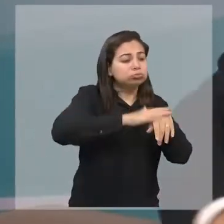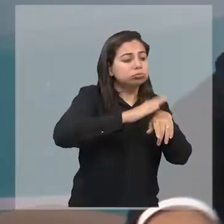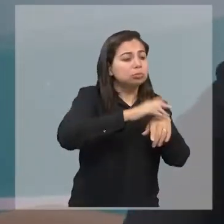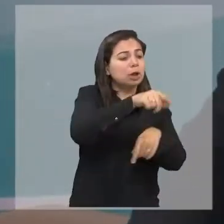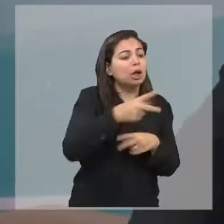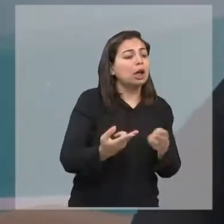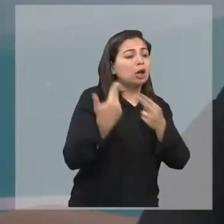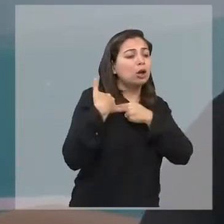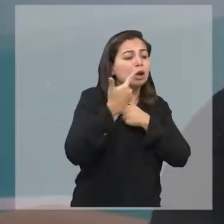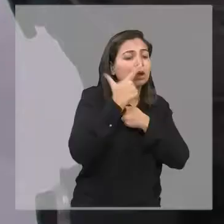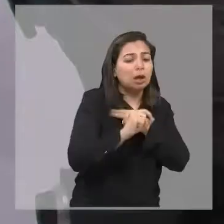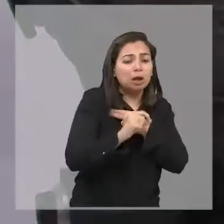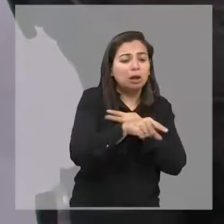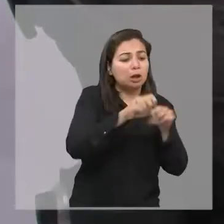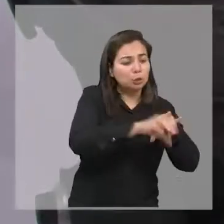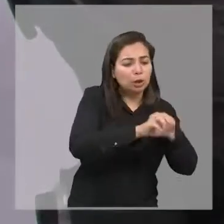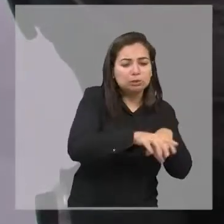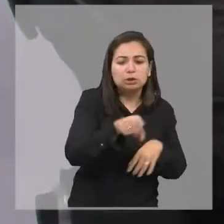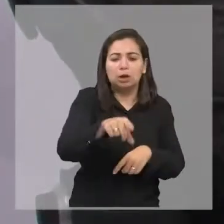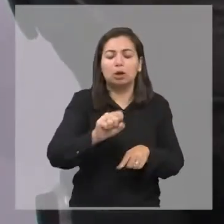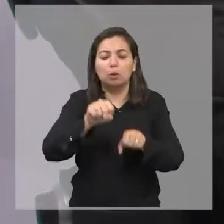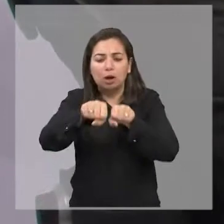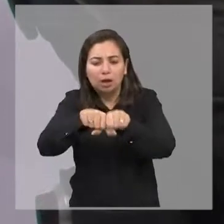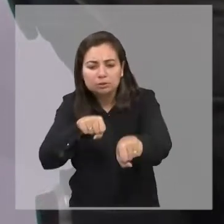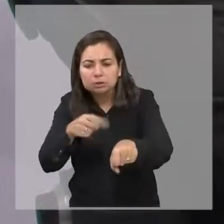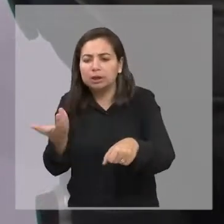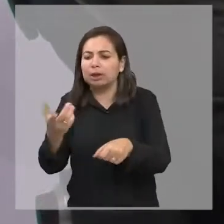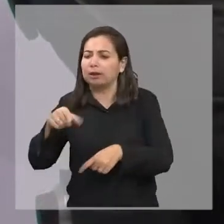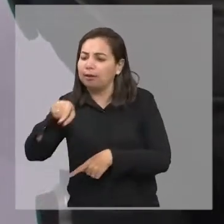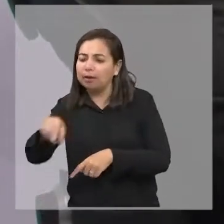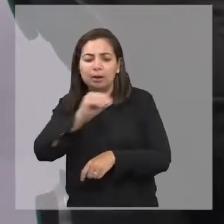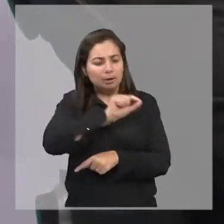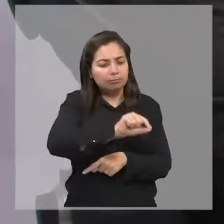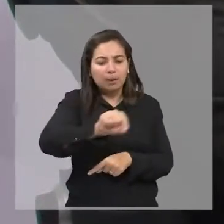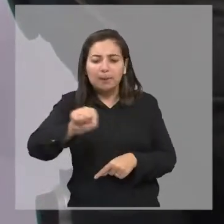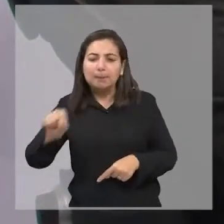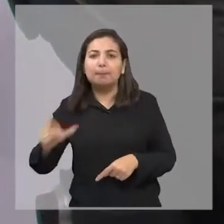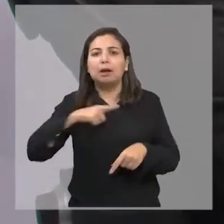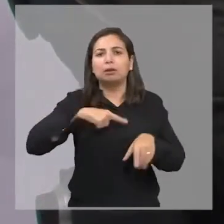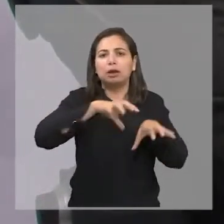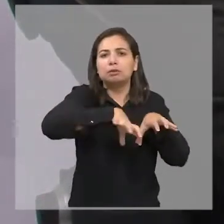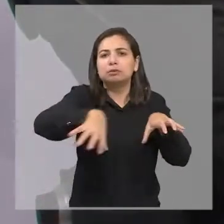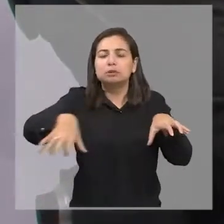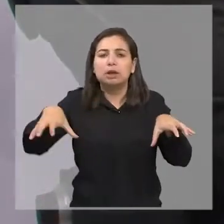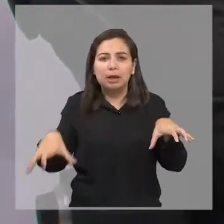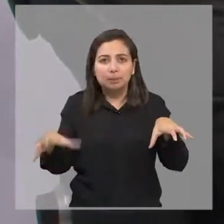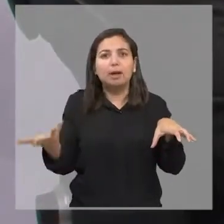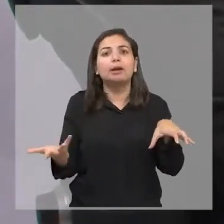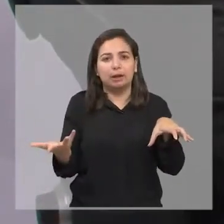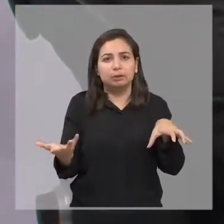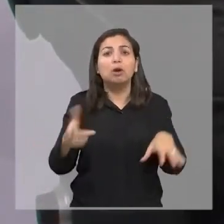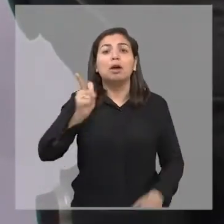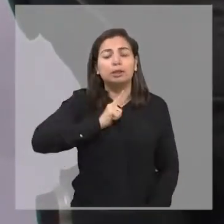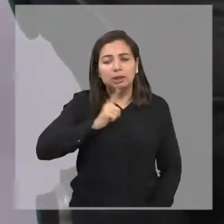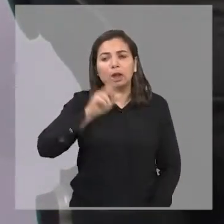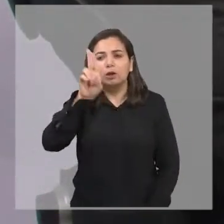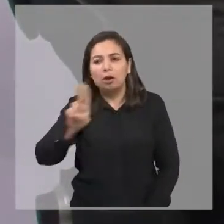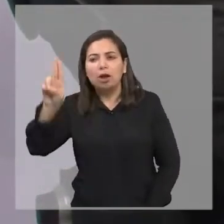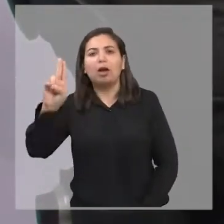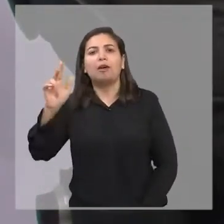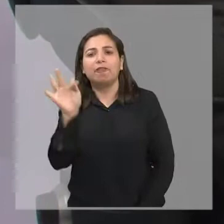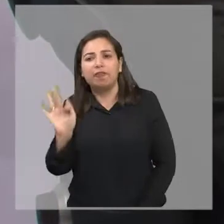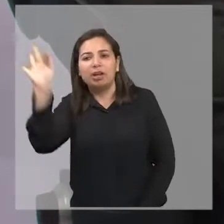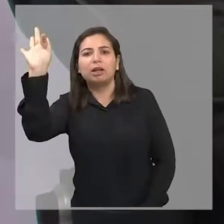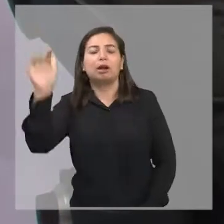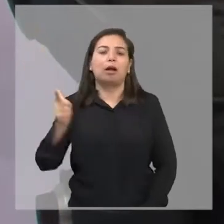competências na educação, na saúde, na assistência social. Tem níveis, tem universidades estaduais, universidades federais, universidades privadas.